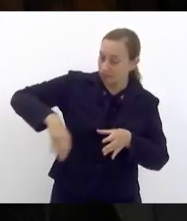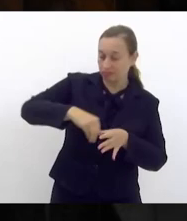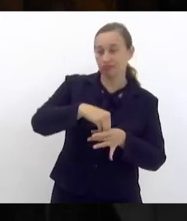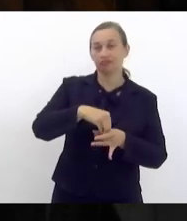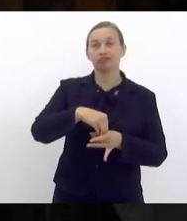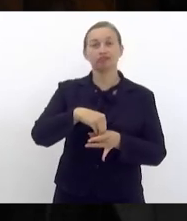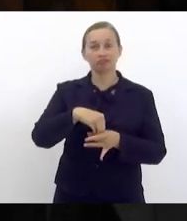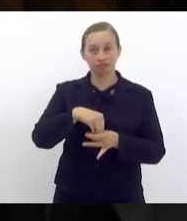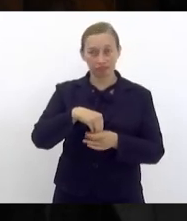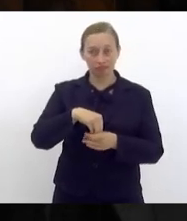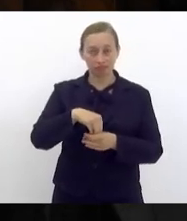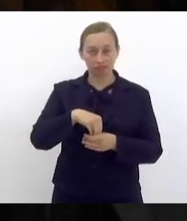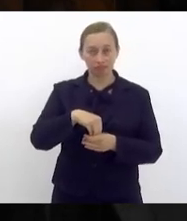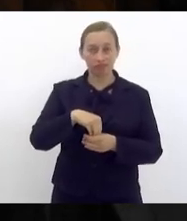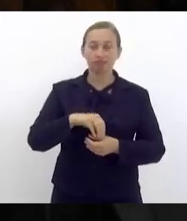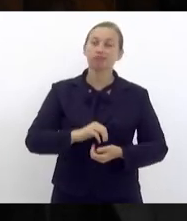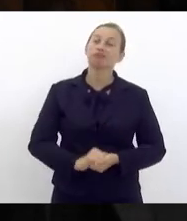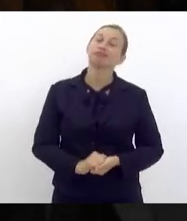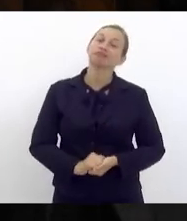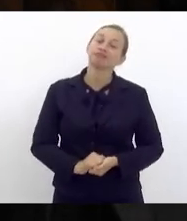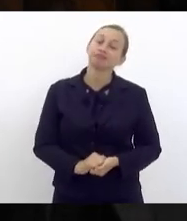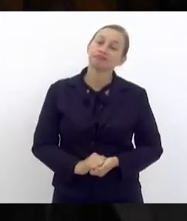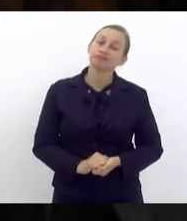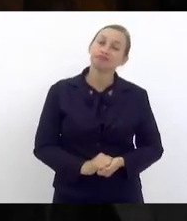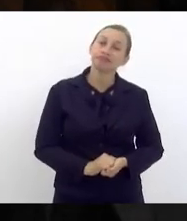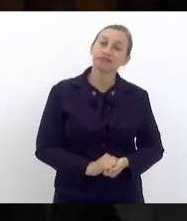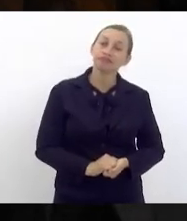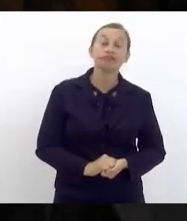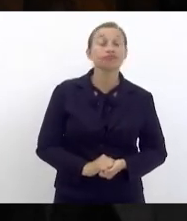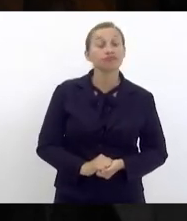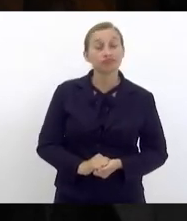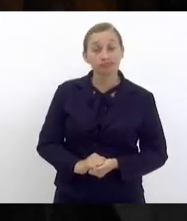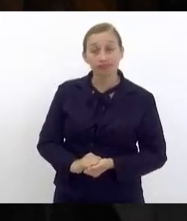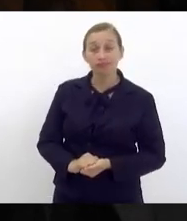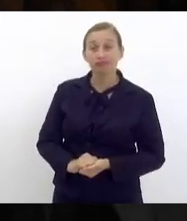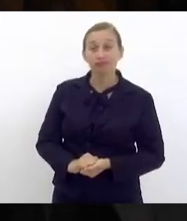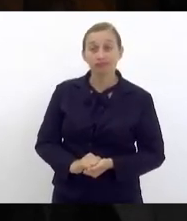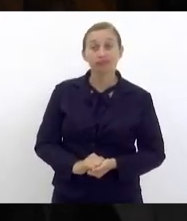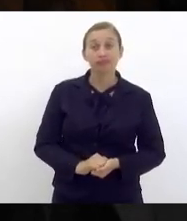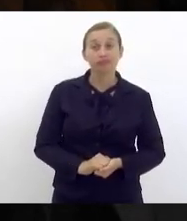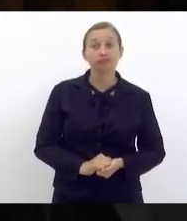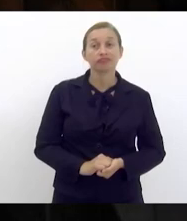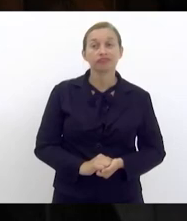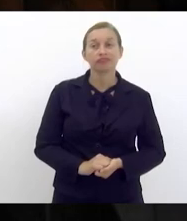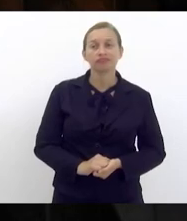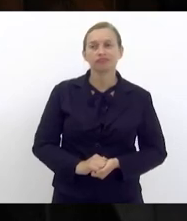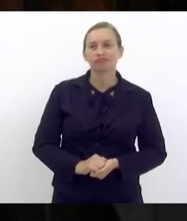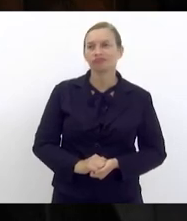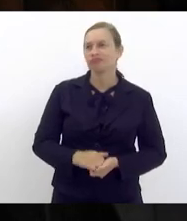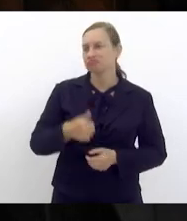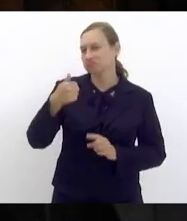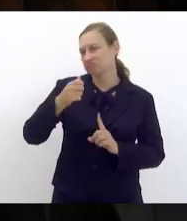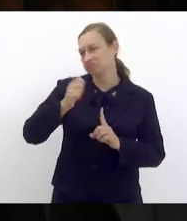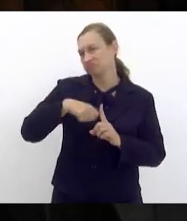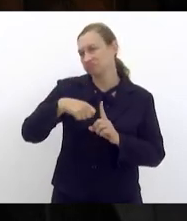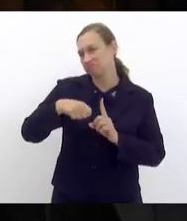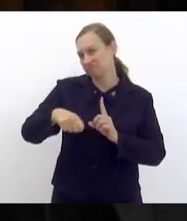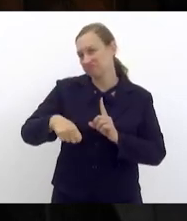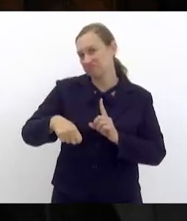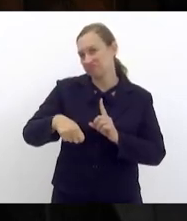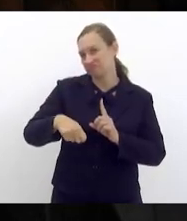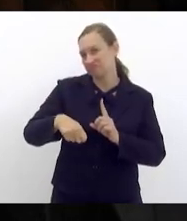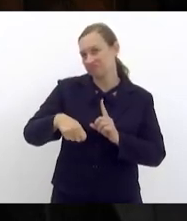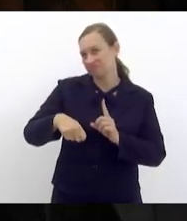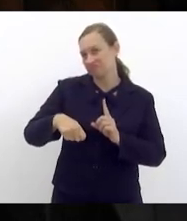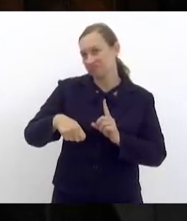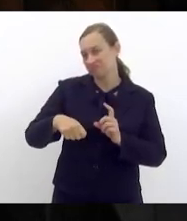integralmente chamados. E esse tem sido, nesses primeiros meses